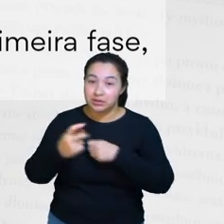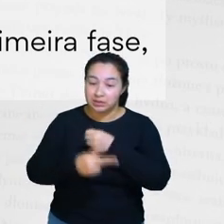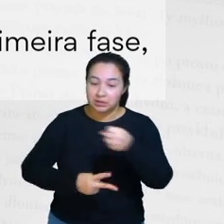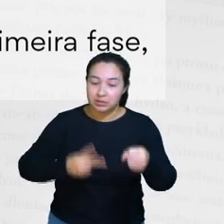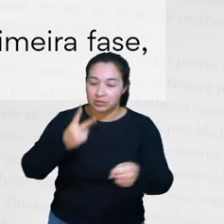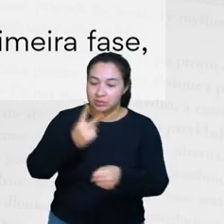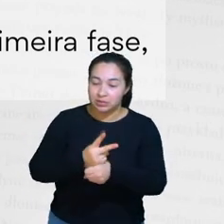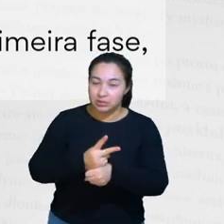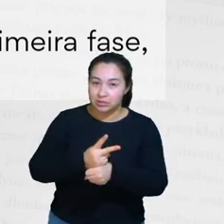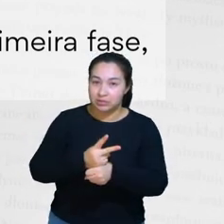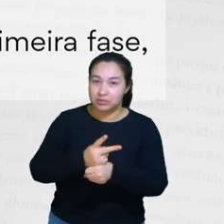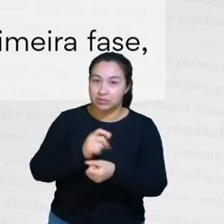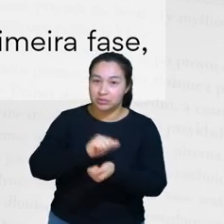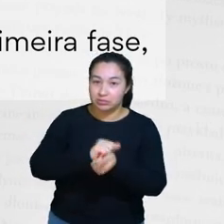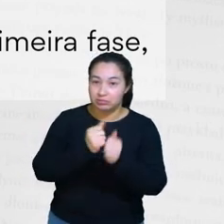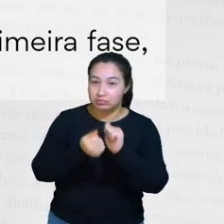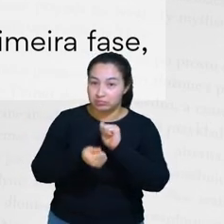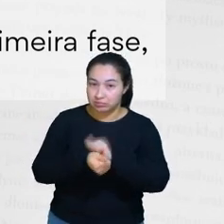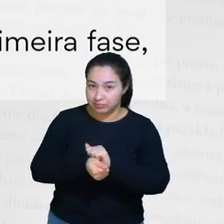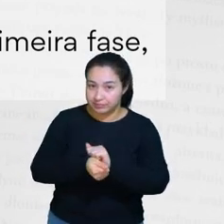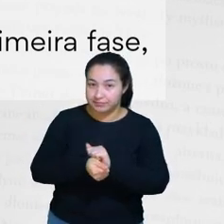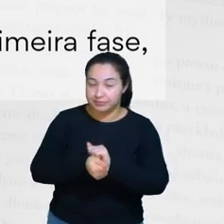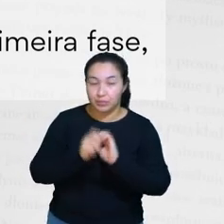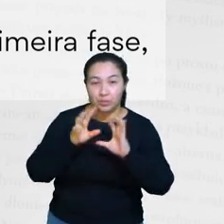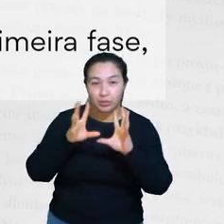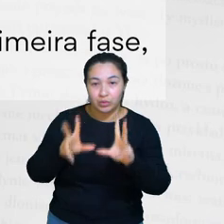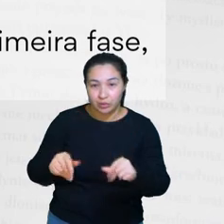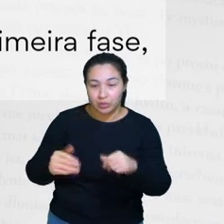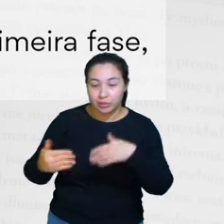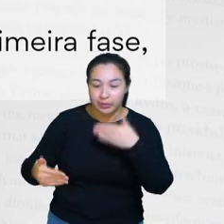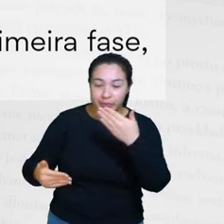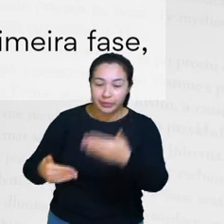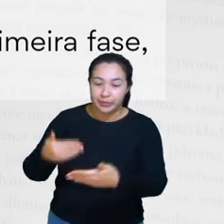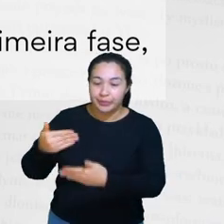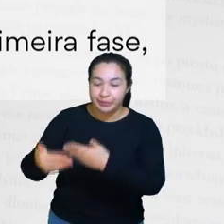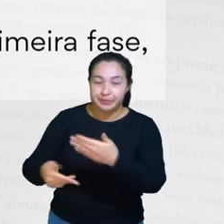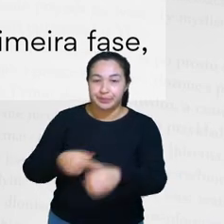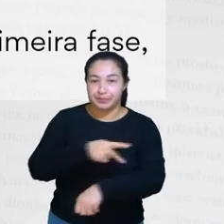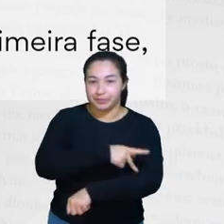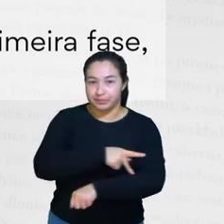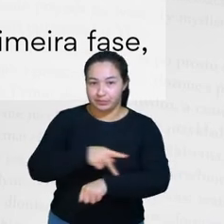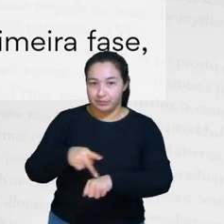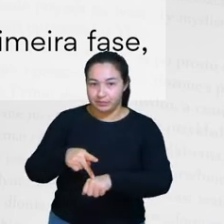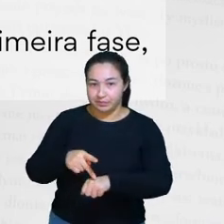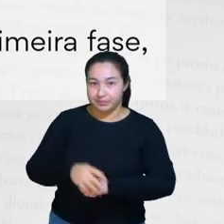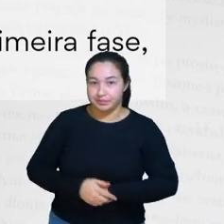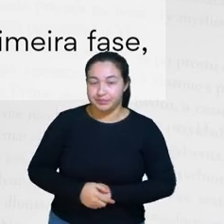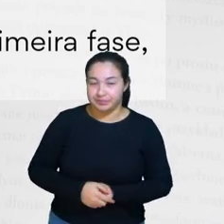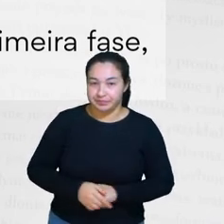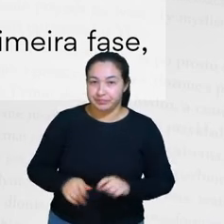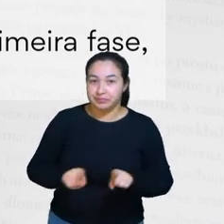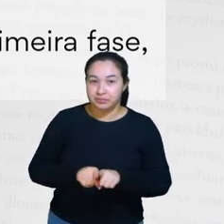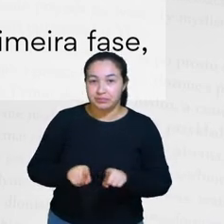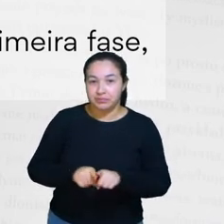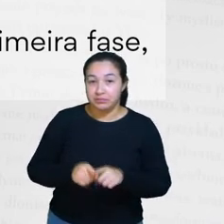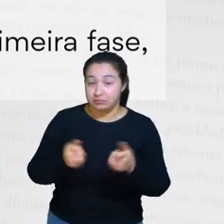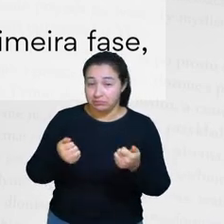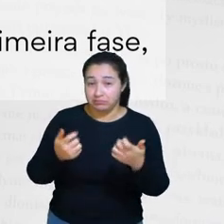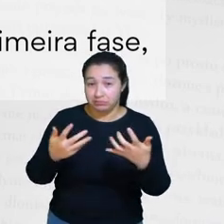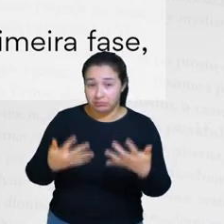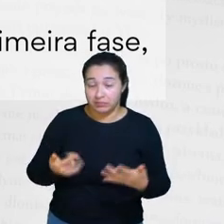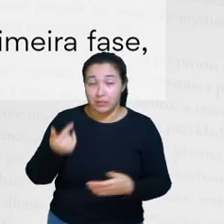os projetos pedagógicos E então assim eu quero colocar aqui também eh uma questão obviamente que é muito própria